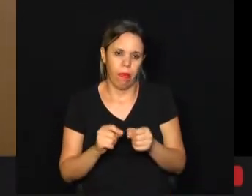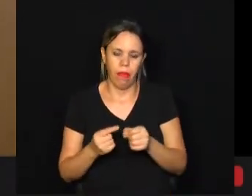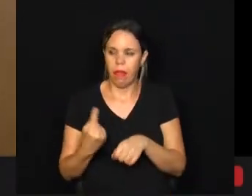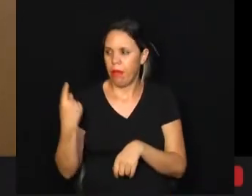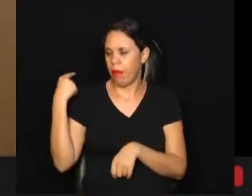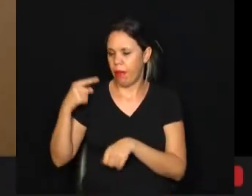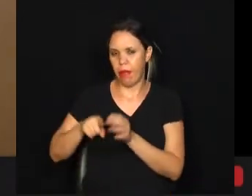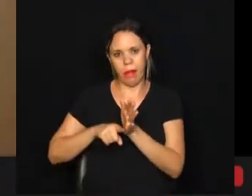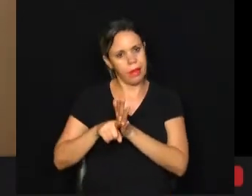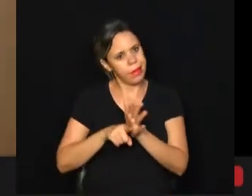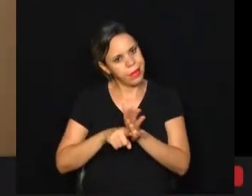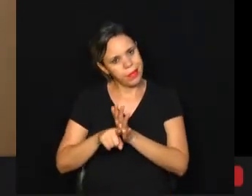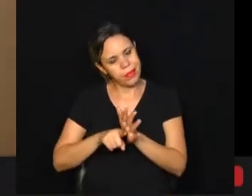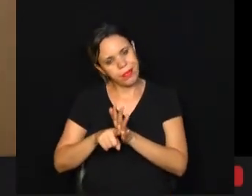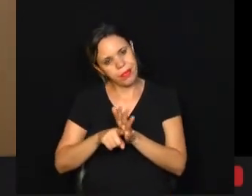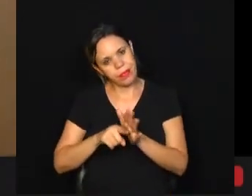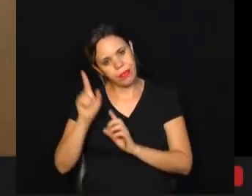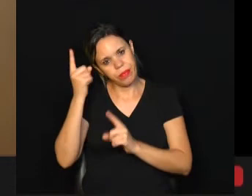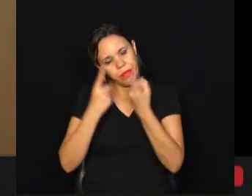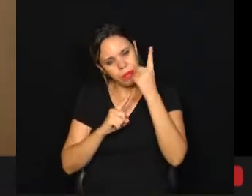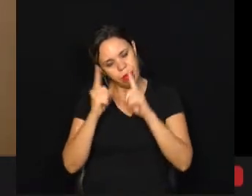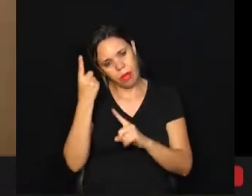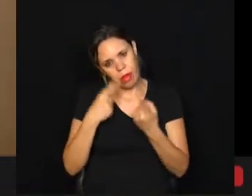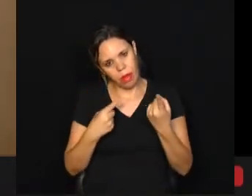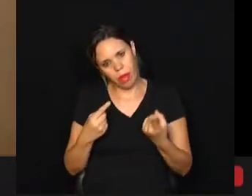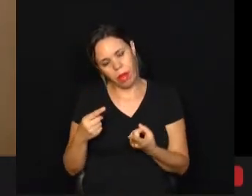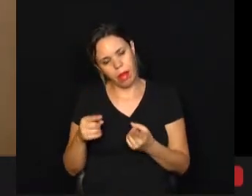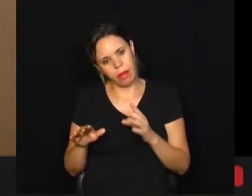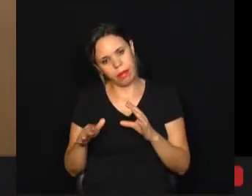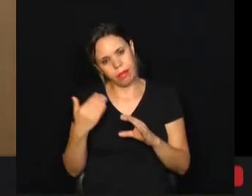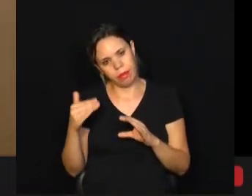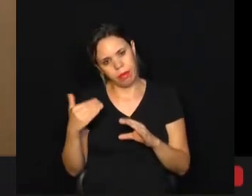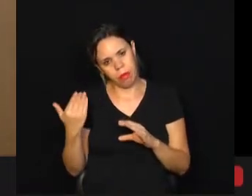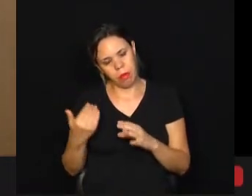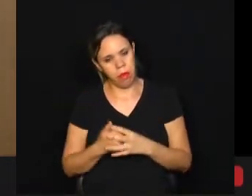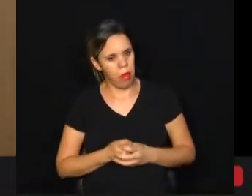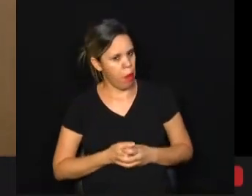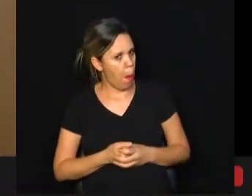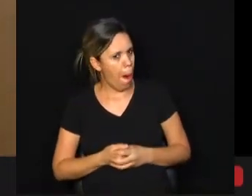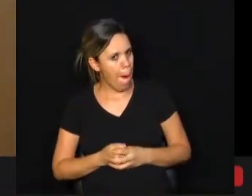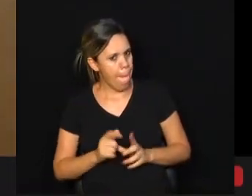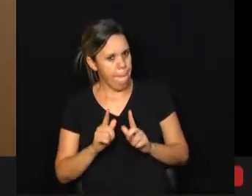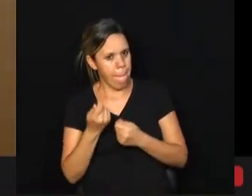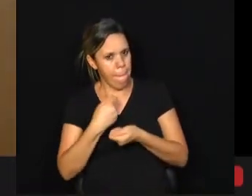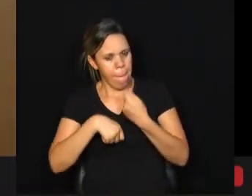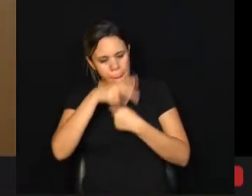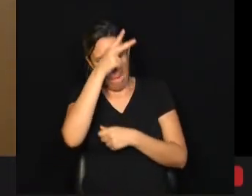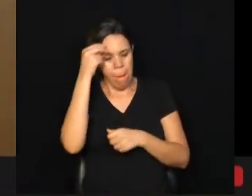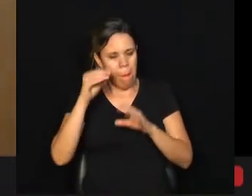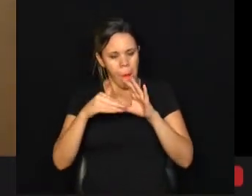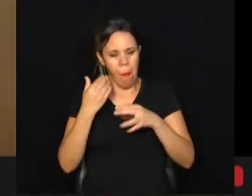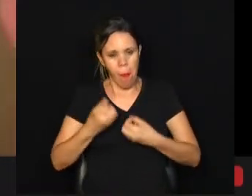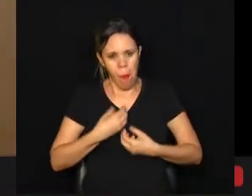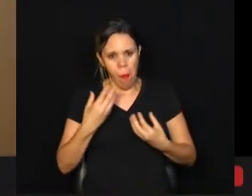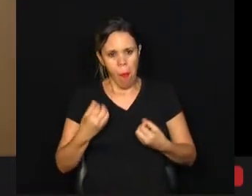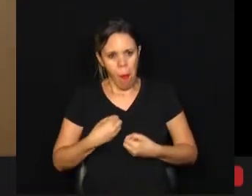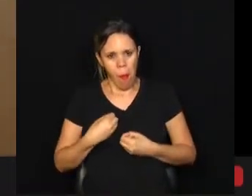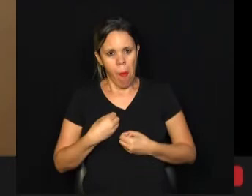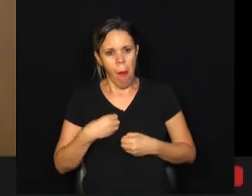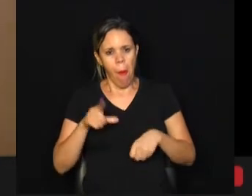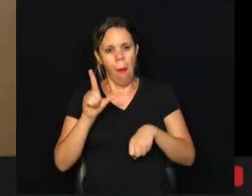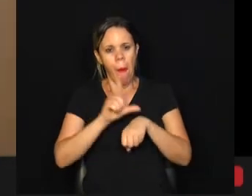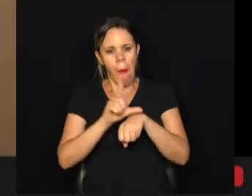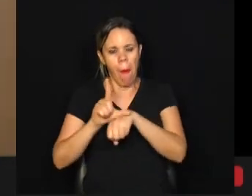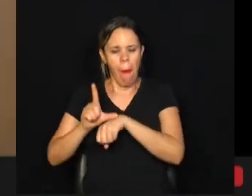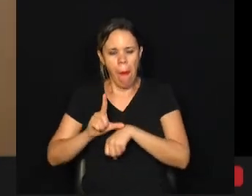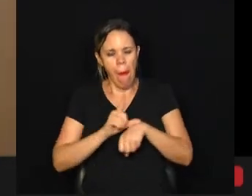um levantamento sobre a questão do carnaval, porque a gente recebia da gestão pública a informação de que os comerciantes não